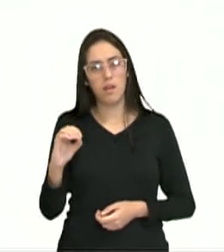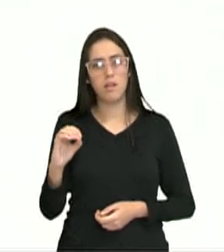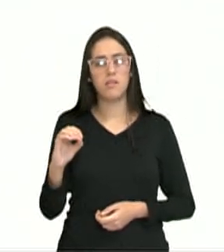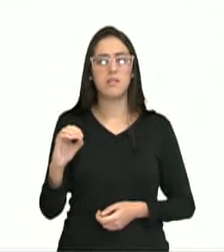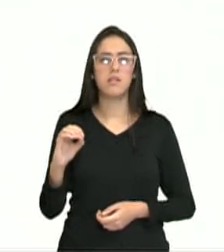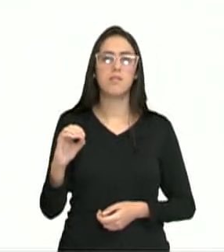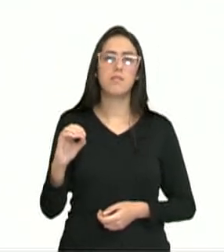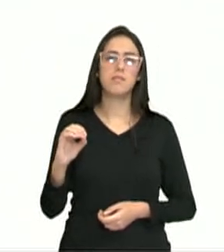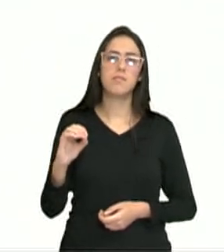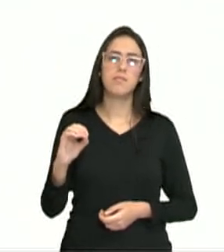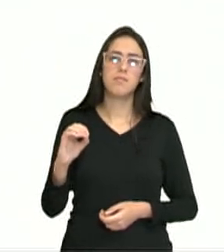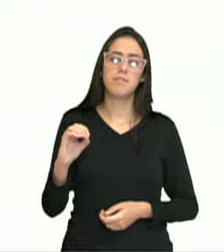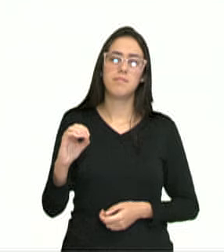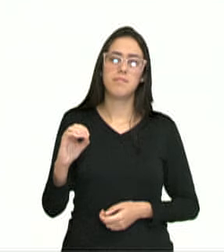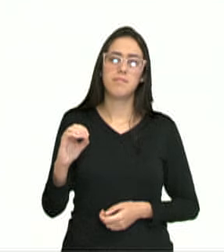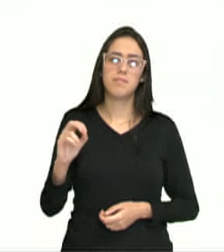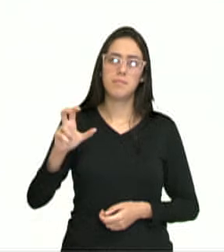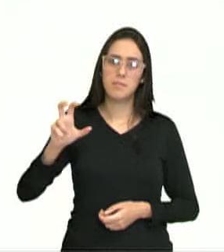40º,